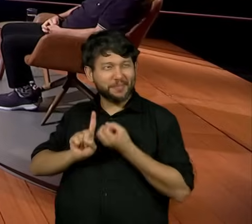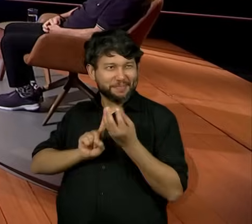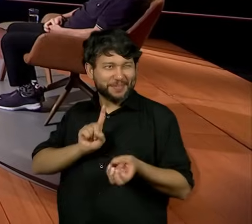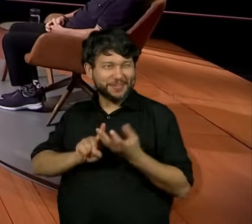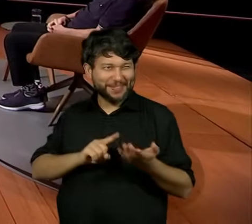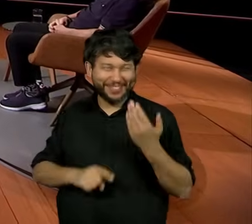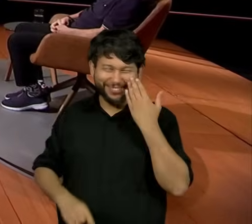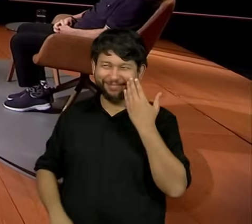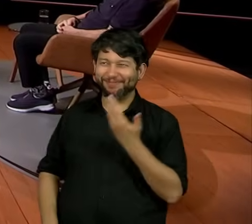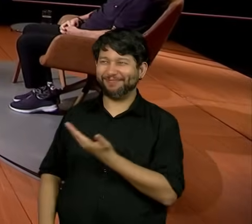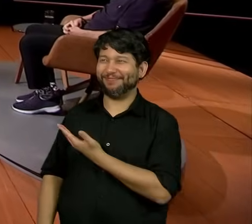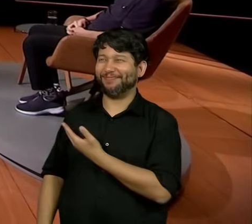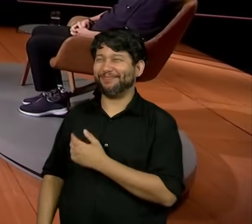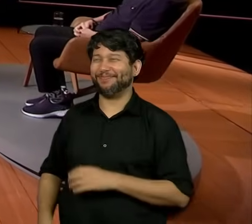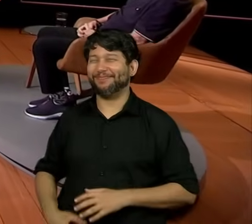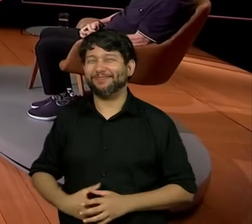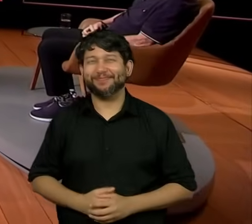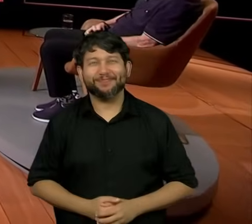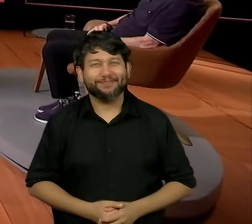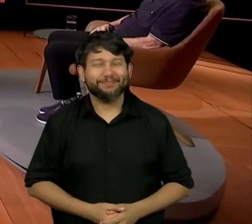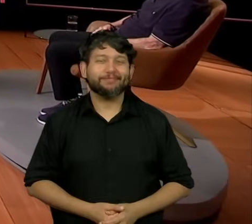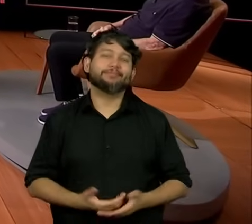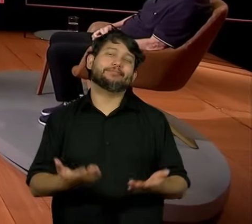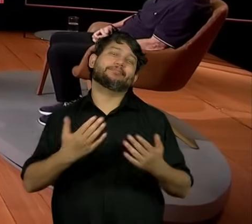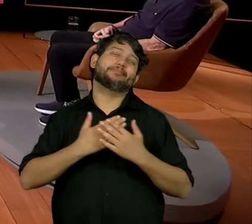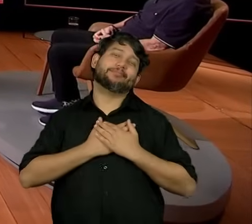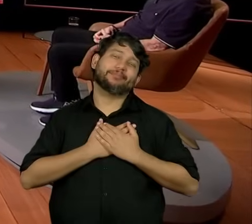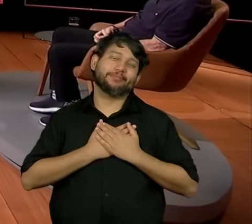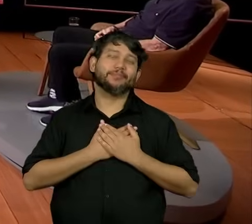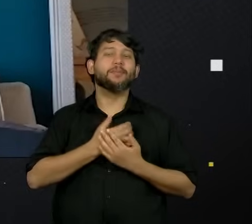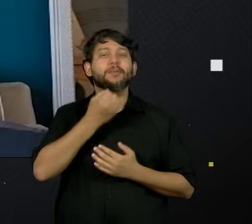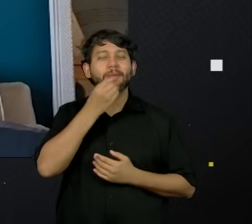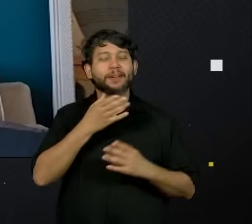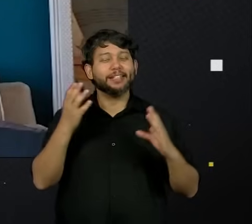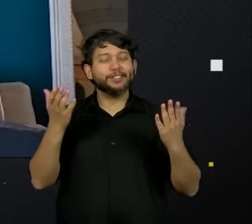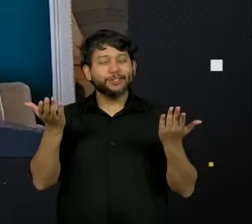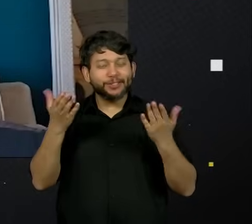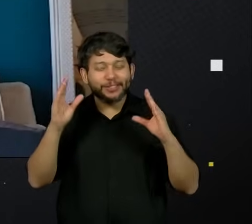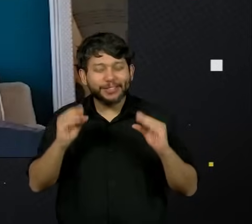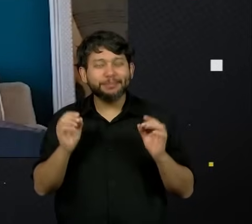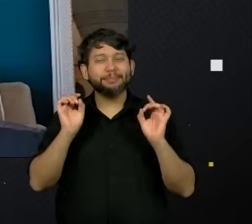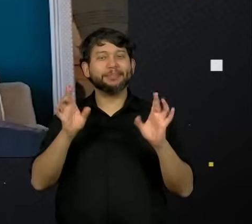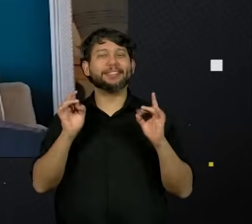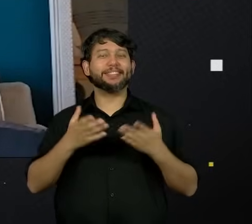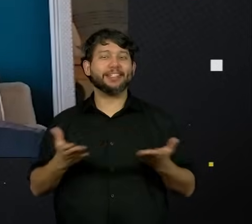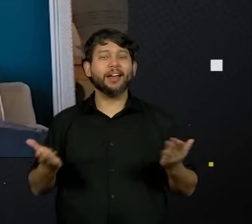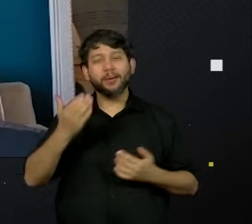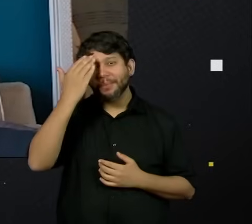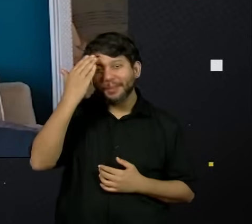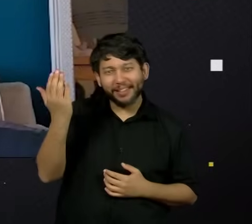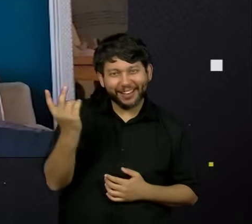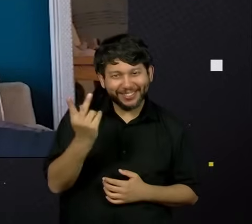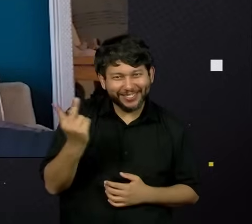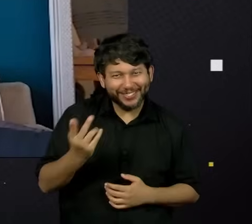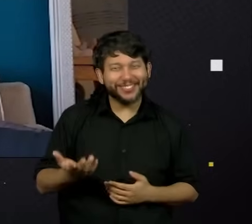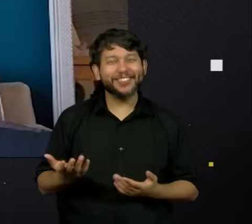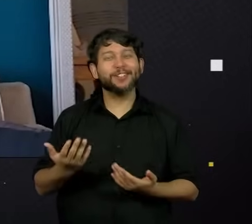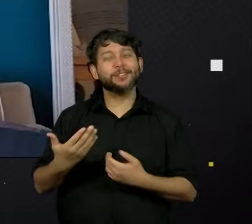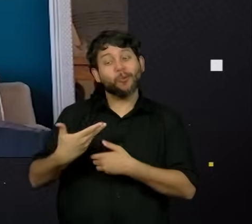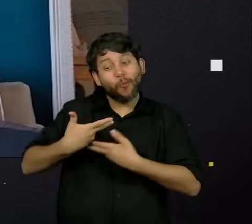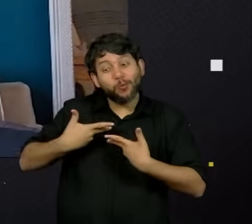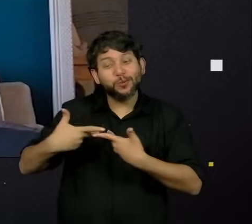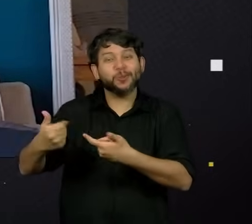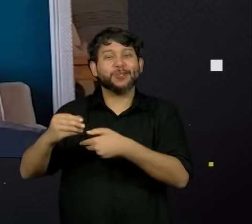só. Que bacana estar aqui com vocês nessa noite tão especial. Obrigado, Tílio, Cris, Edu, Caiabe pelo